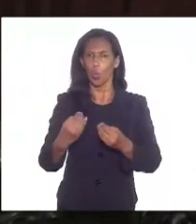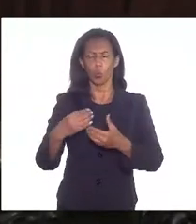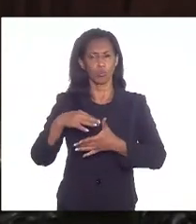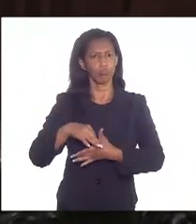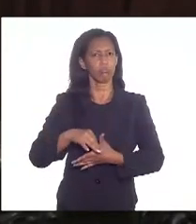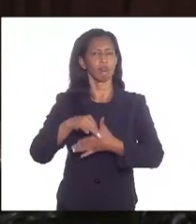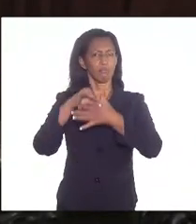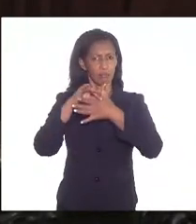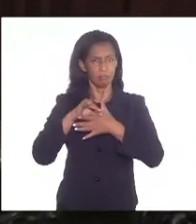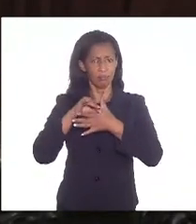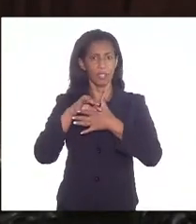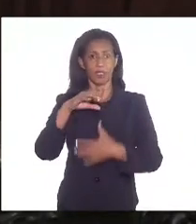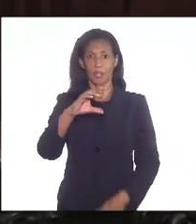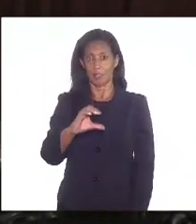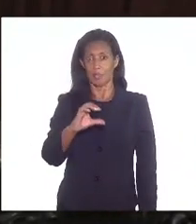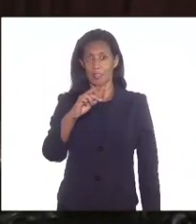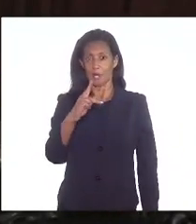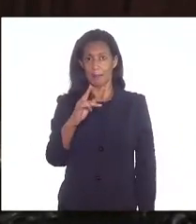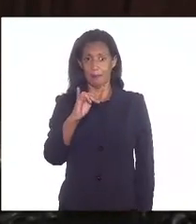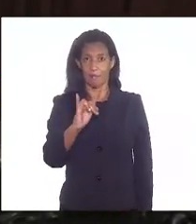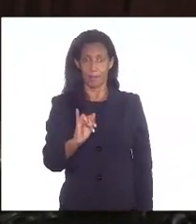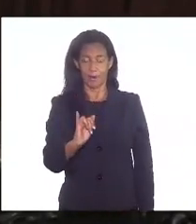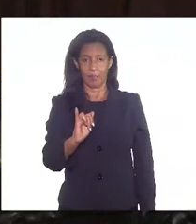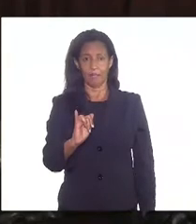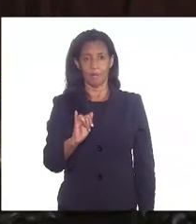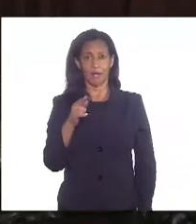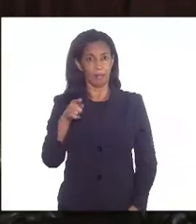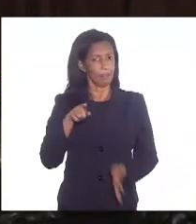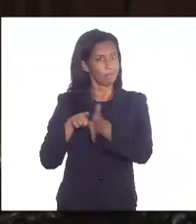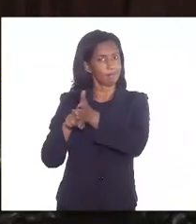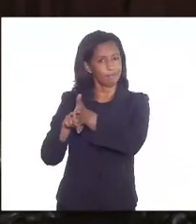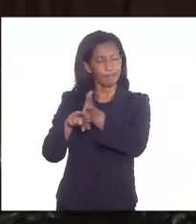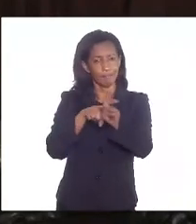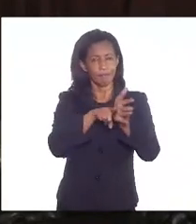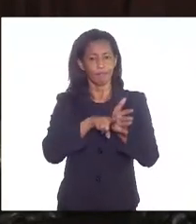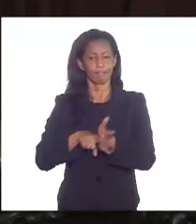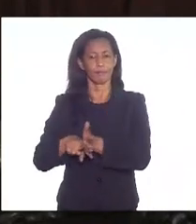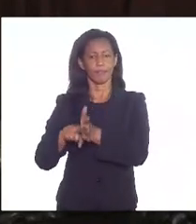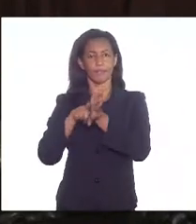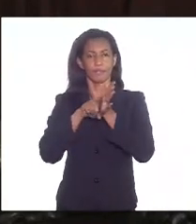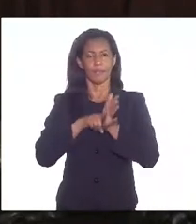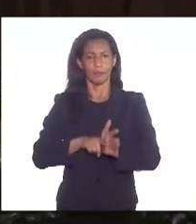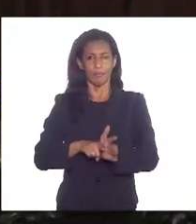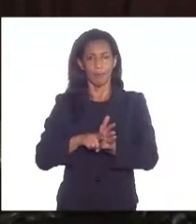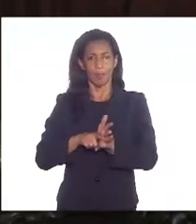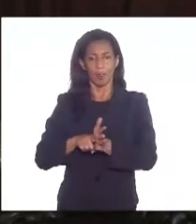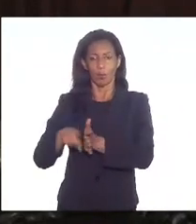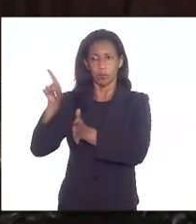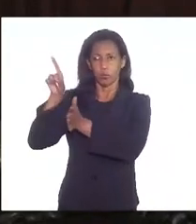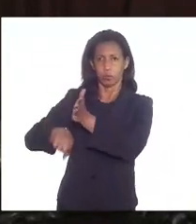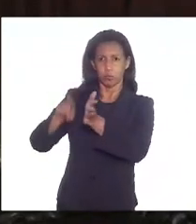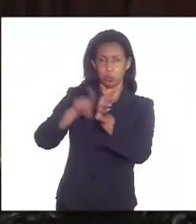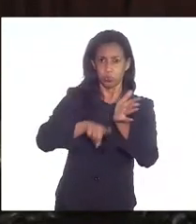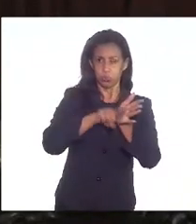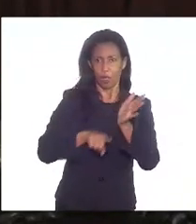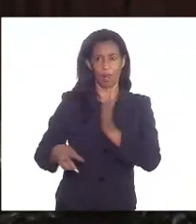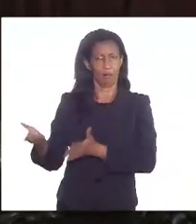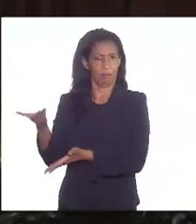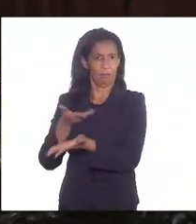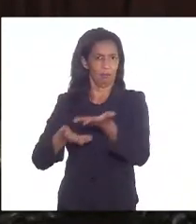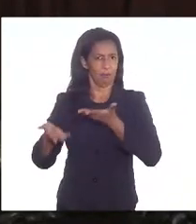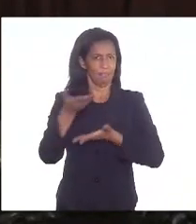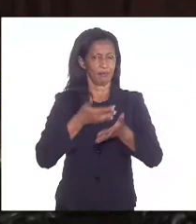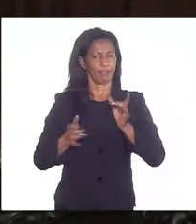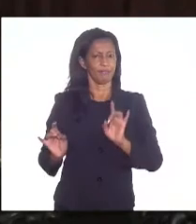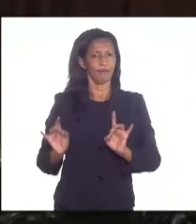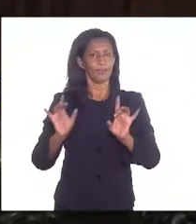representantes da CPI que investiga os abatimentos das participações